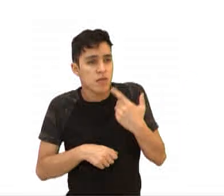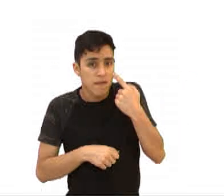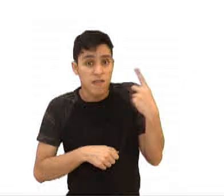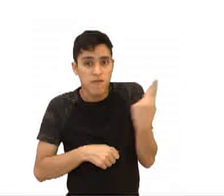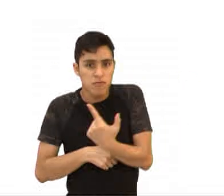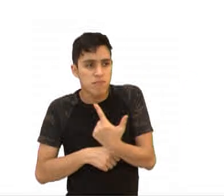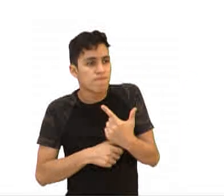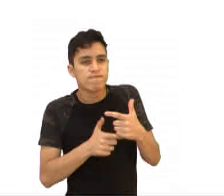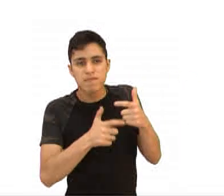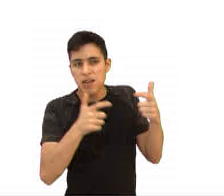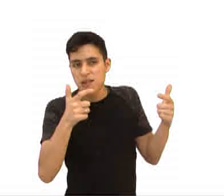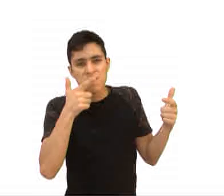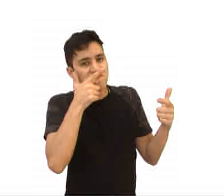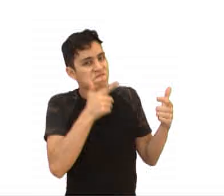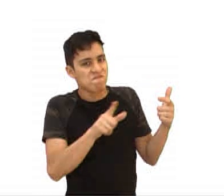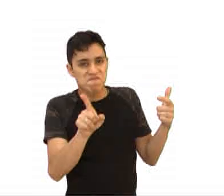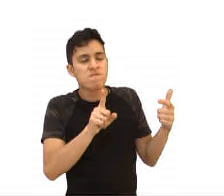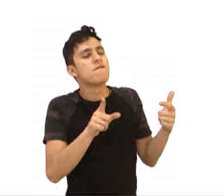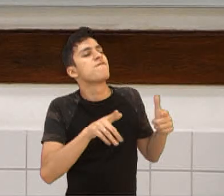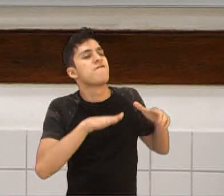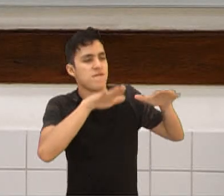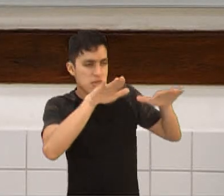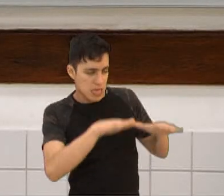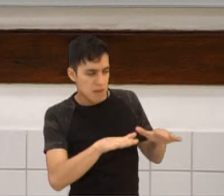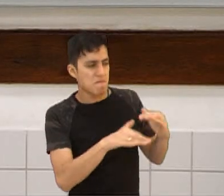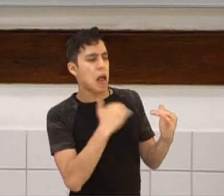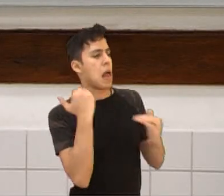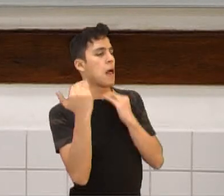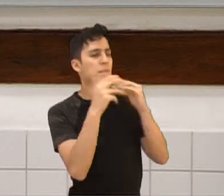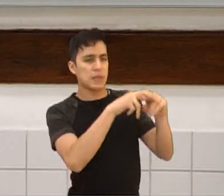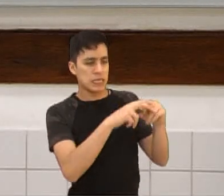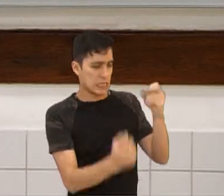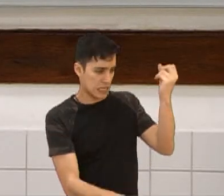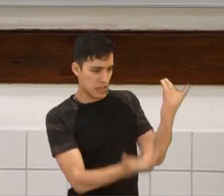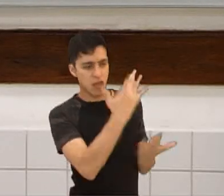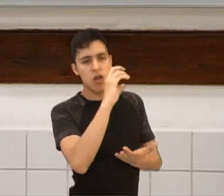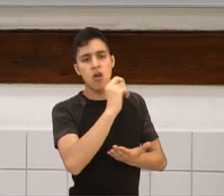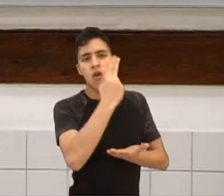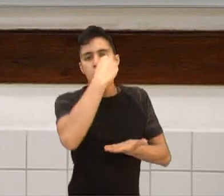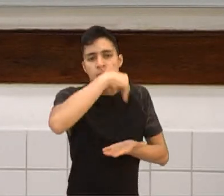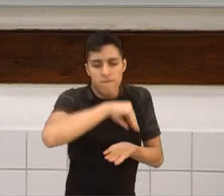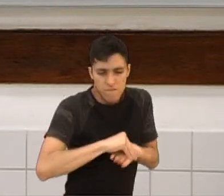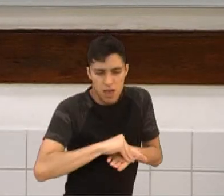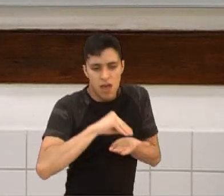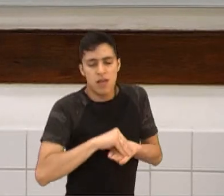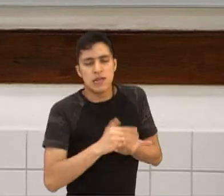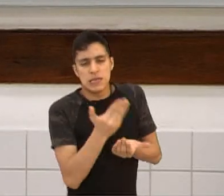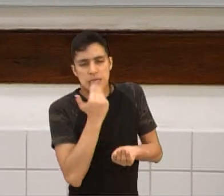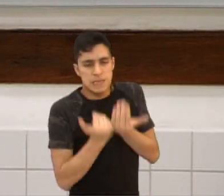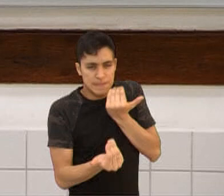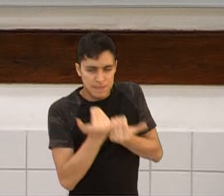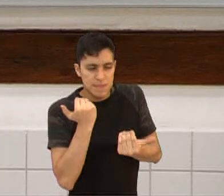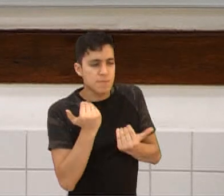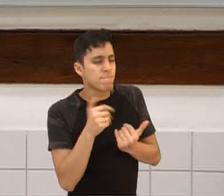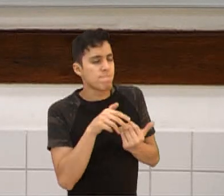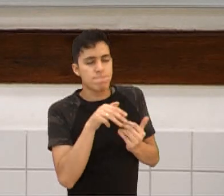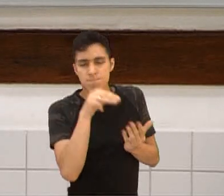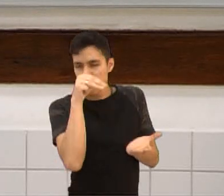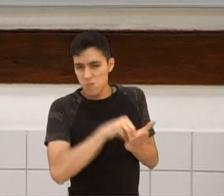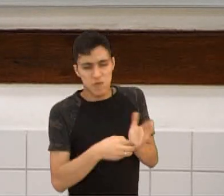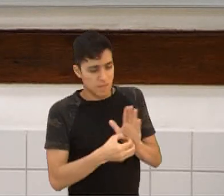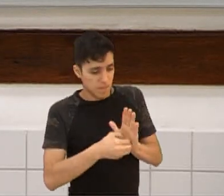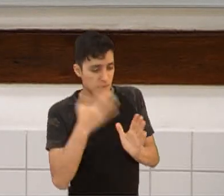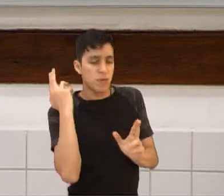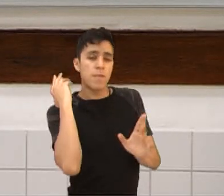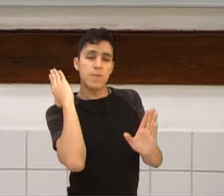conseguem escapar. Acabam morrendo, né? Ou pelo fogo, ou por falta de alimento, por vários motivos, por conta da